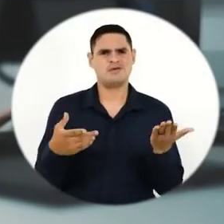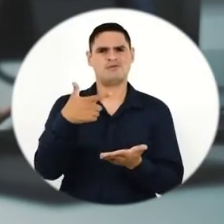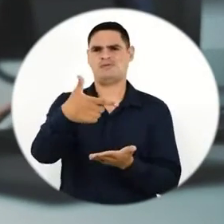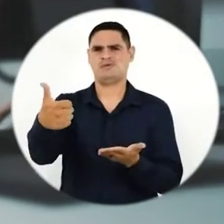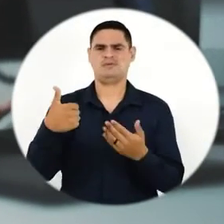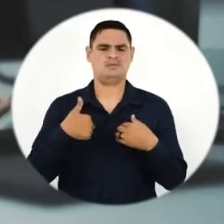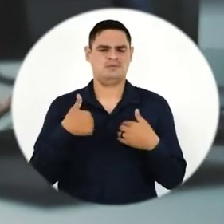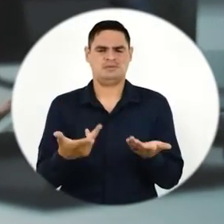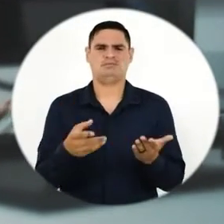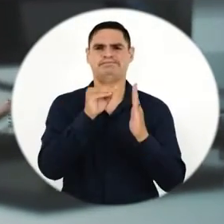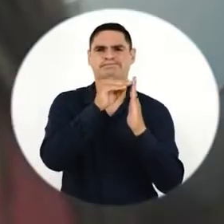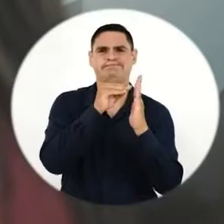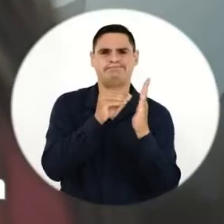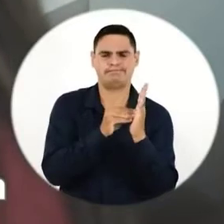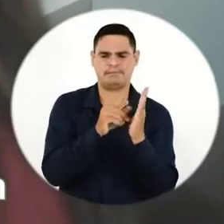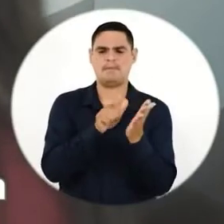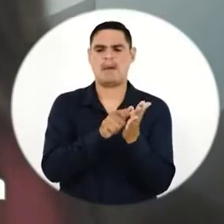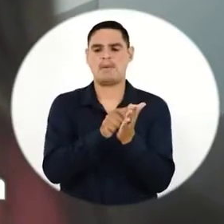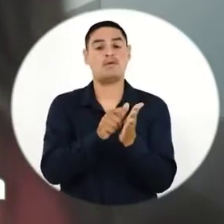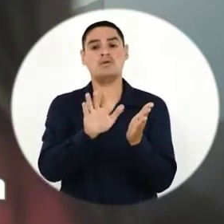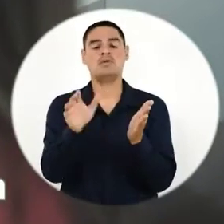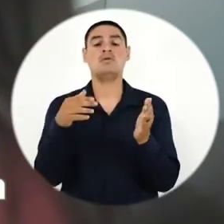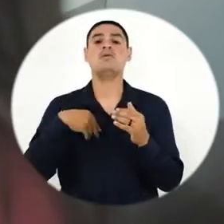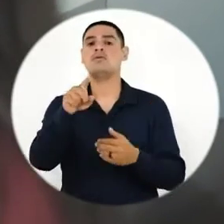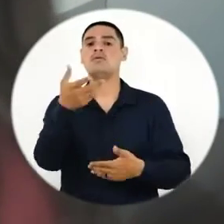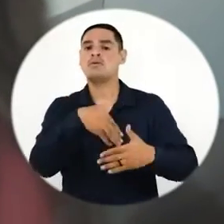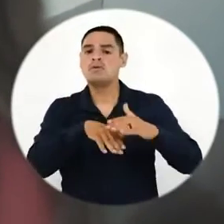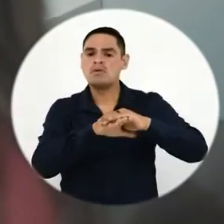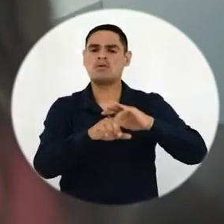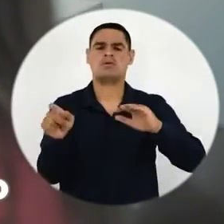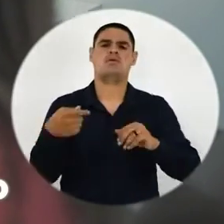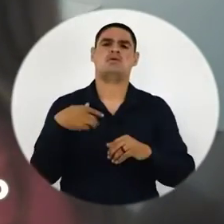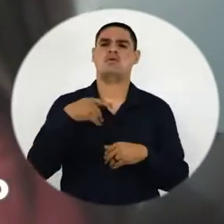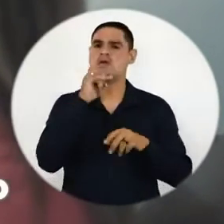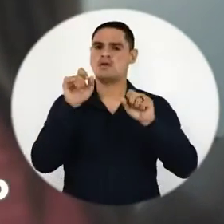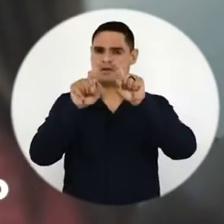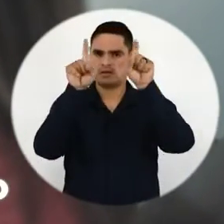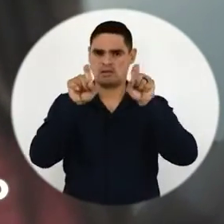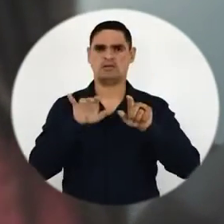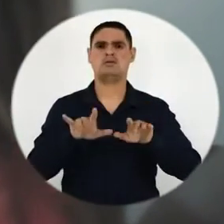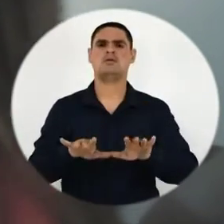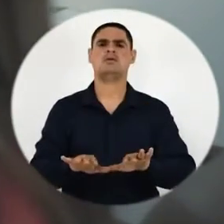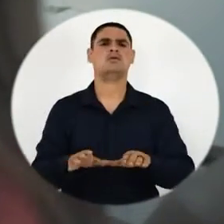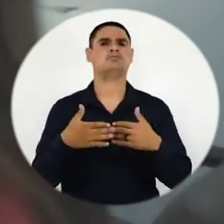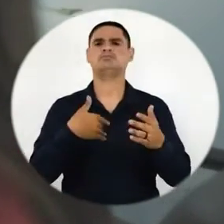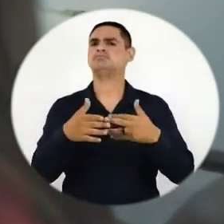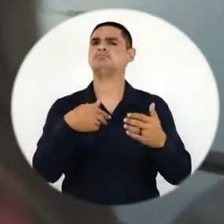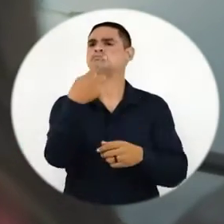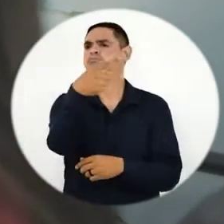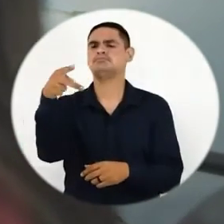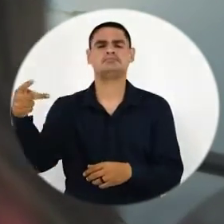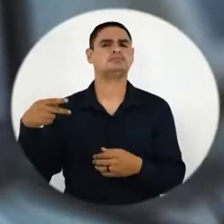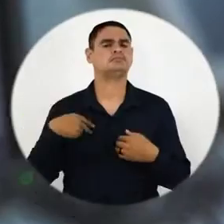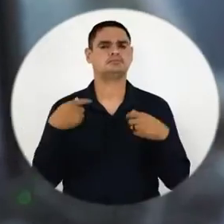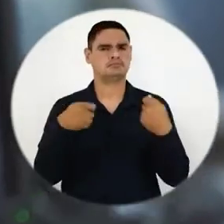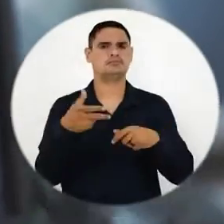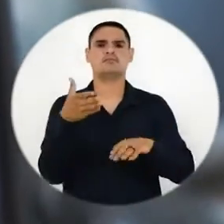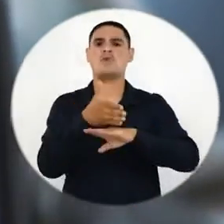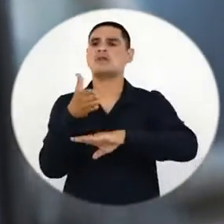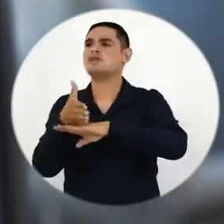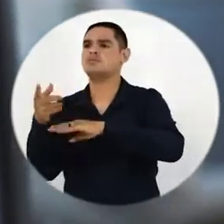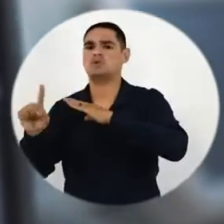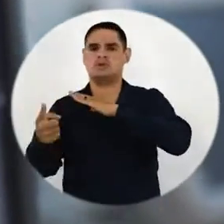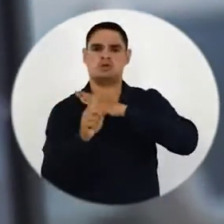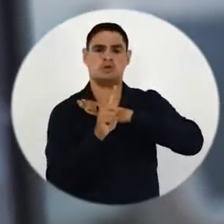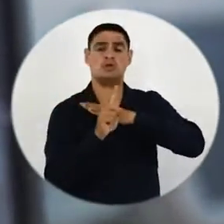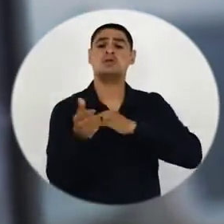mais sentido uma ficha de papel. O seu histórico ficará em um banco de dados que poderá ser acessado onde você estiver sendo atendido.